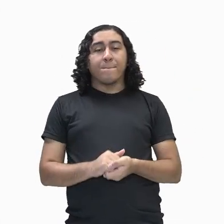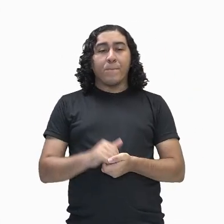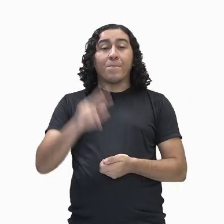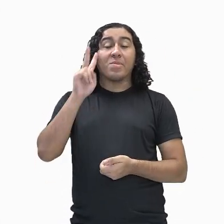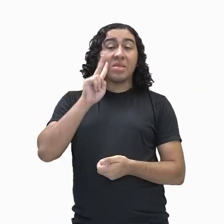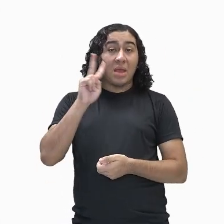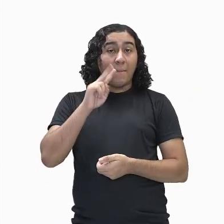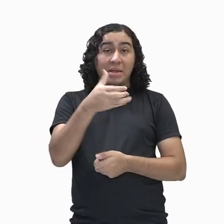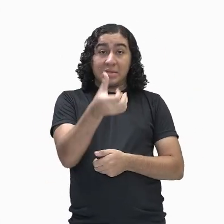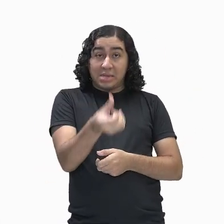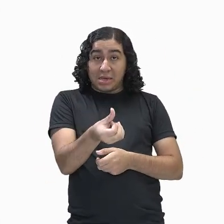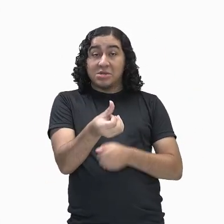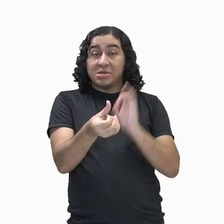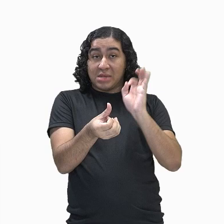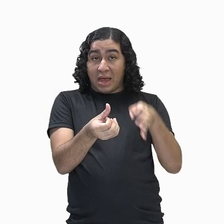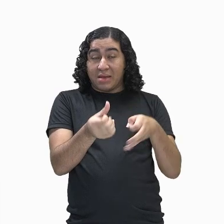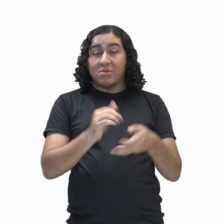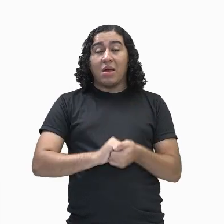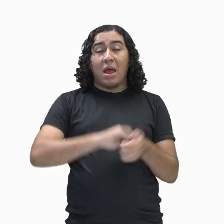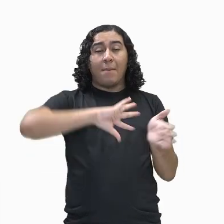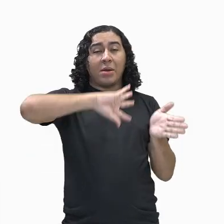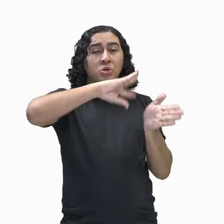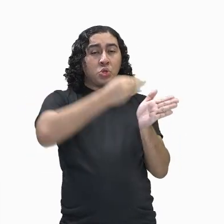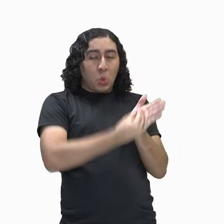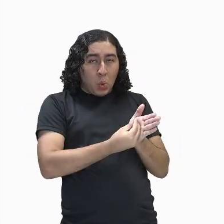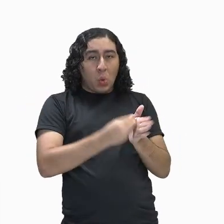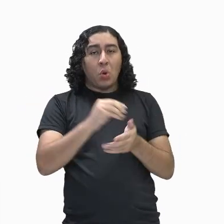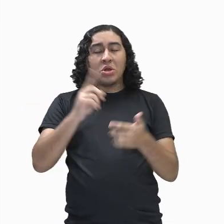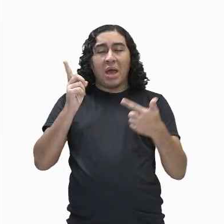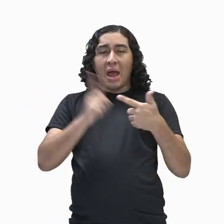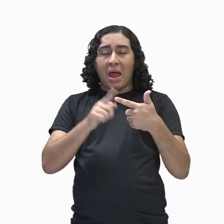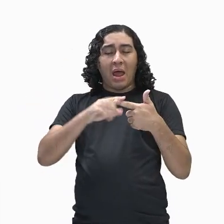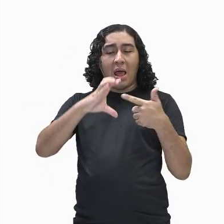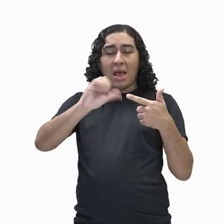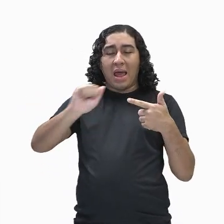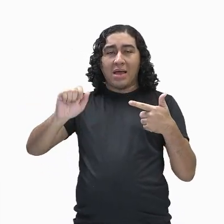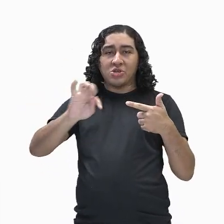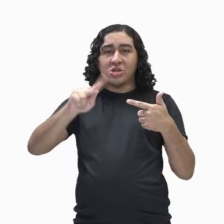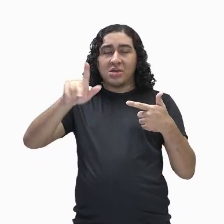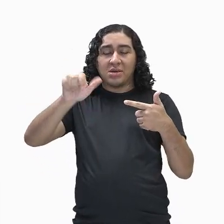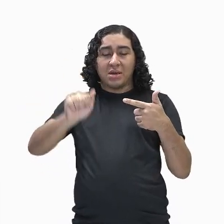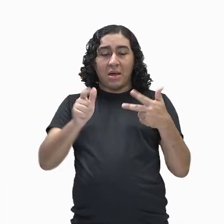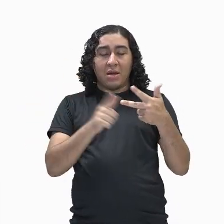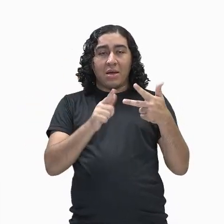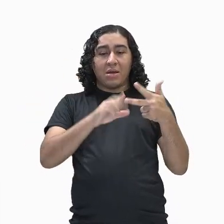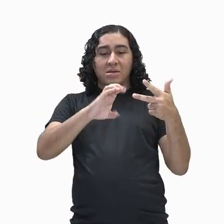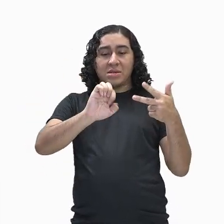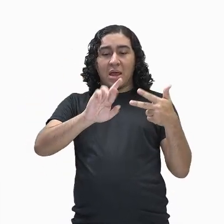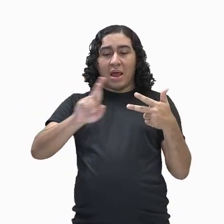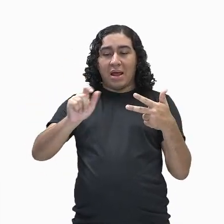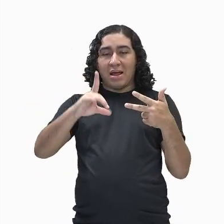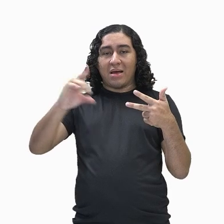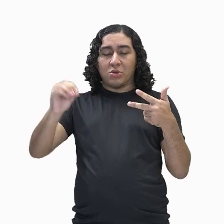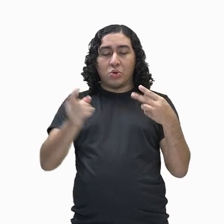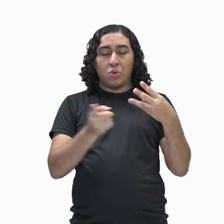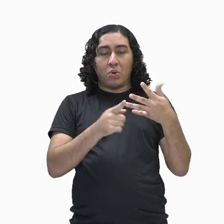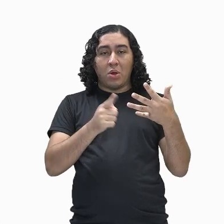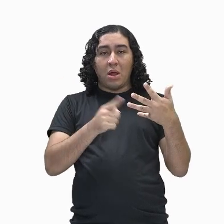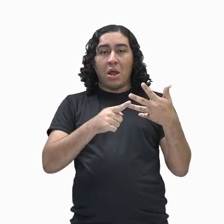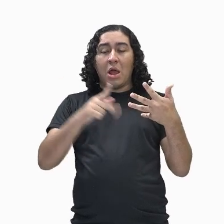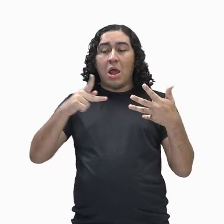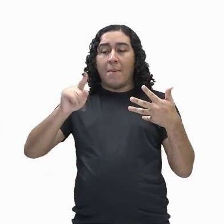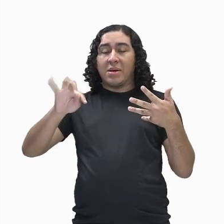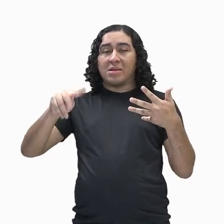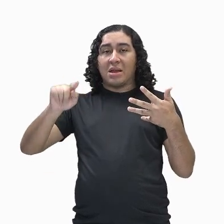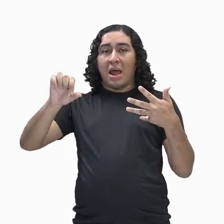são 6 biomas: Amazônia, Caatinga, Cerrado, Pantanal,